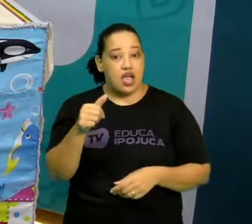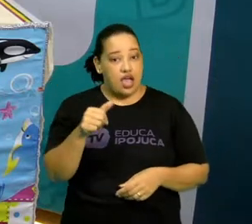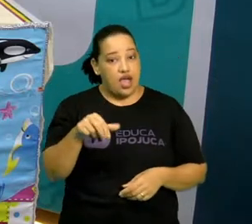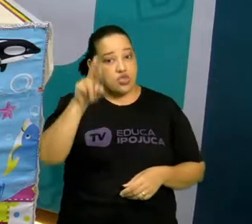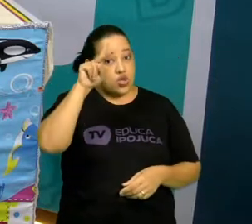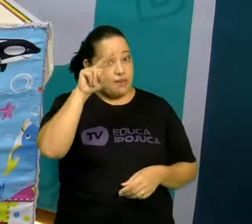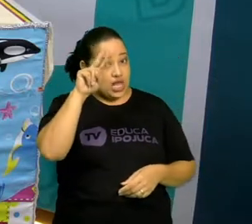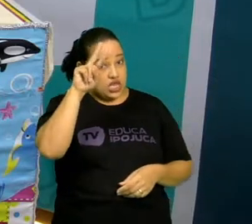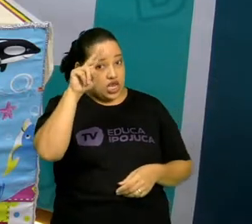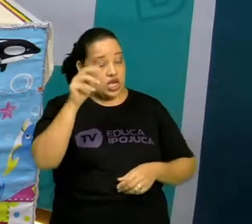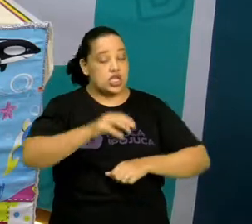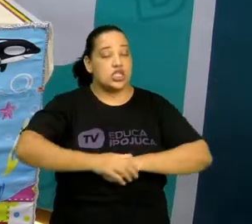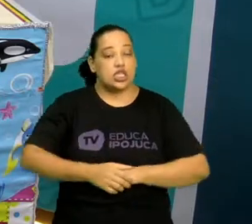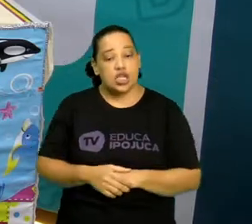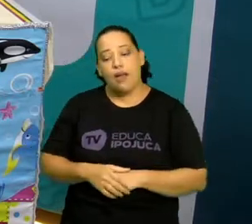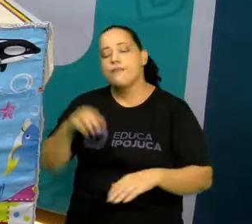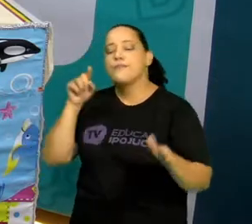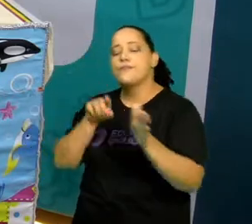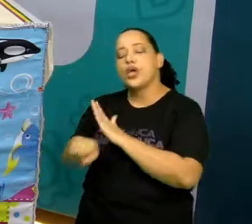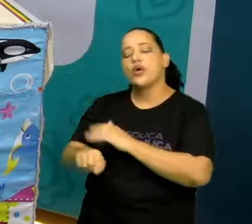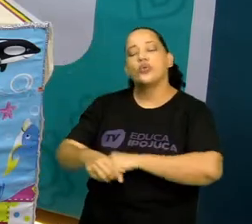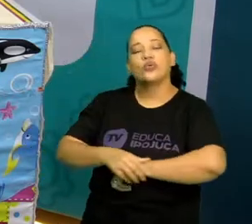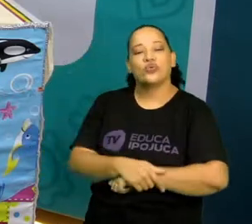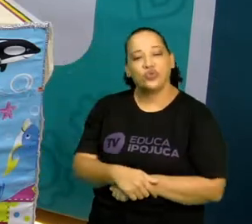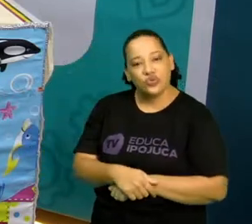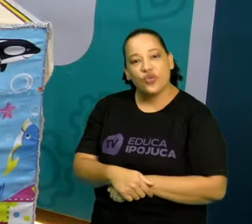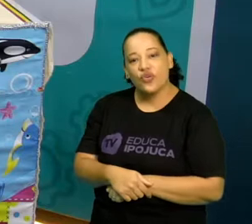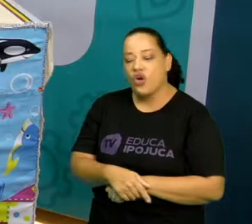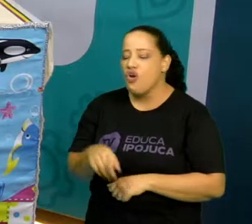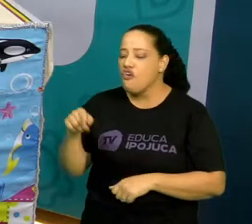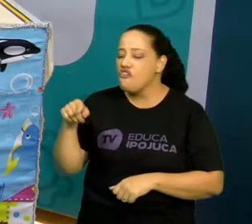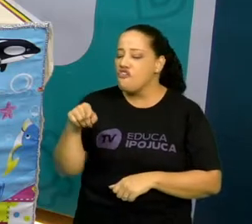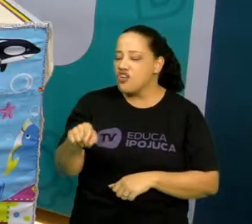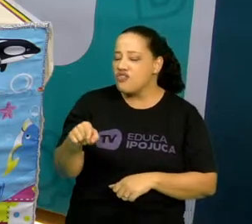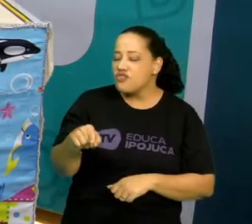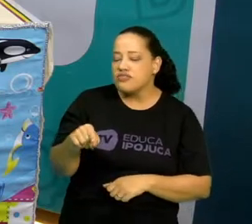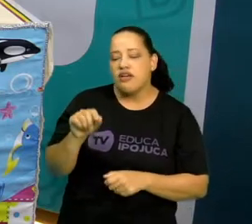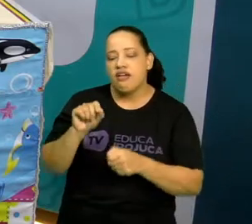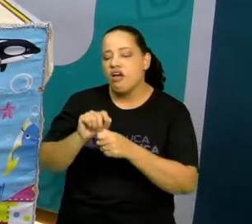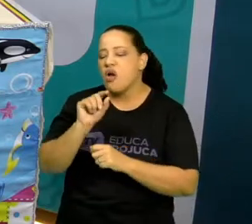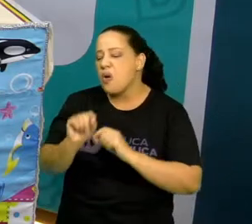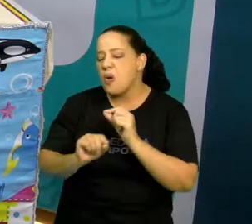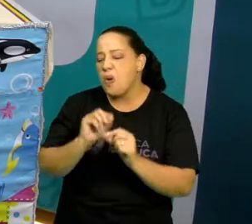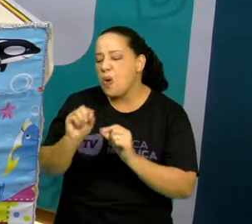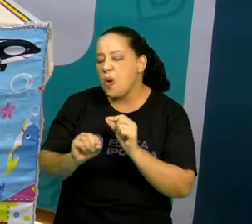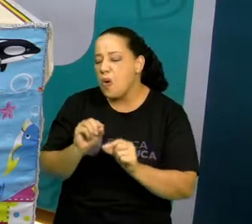dona Baratinha perguntou, e como é que você faz?